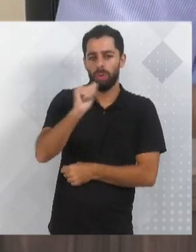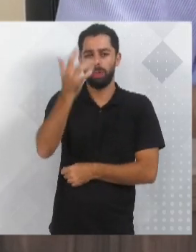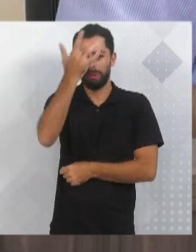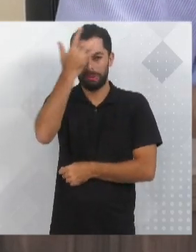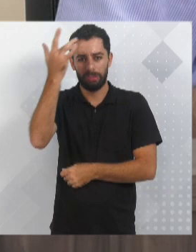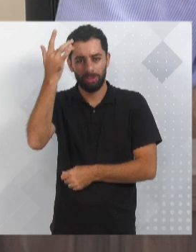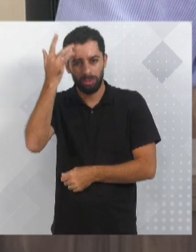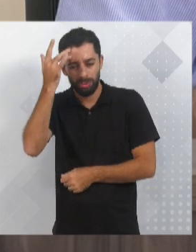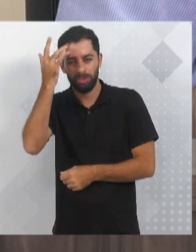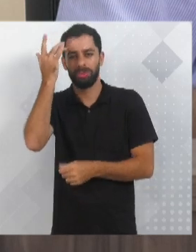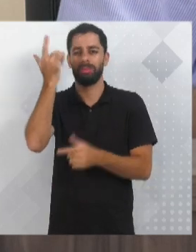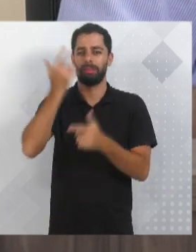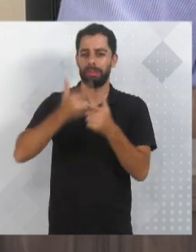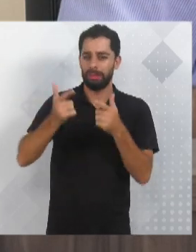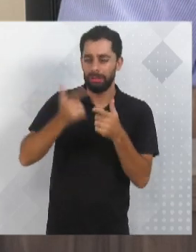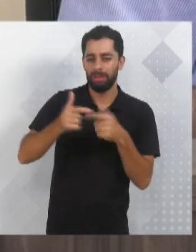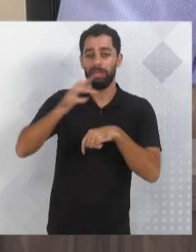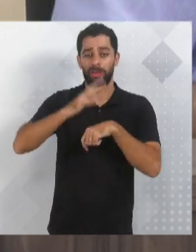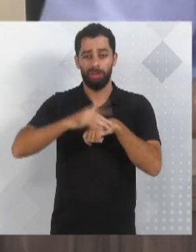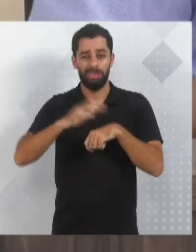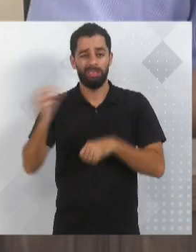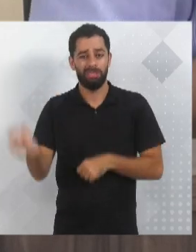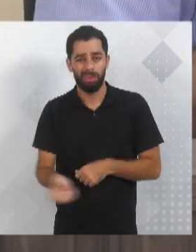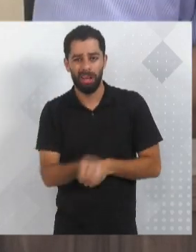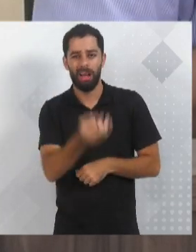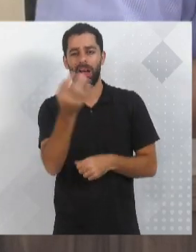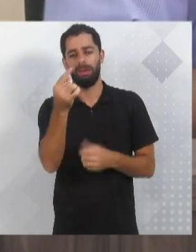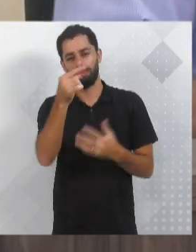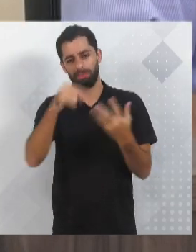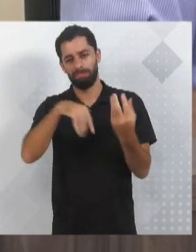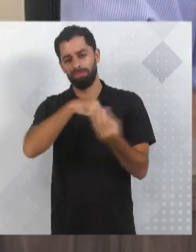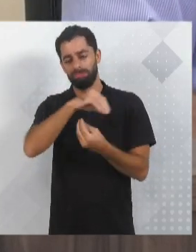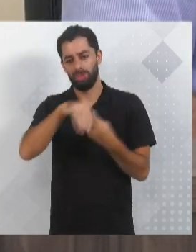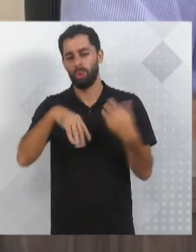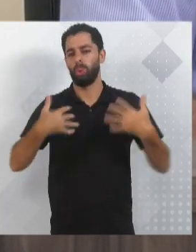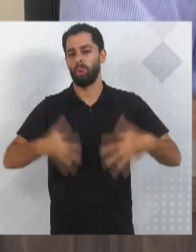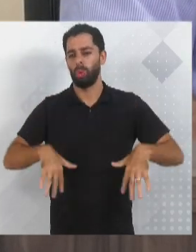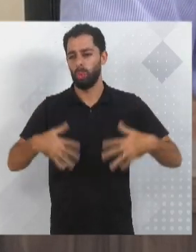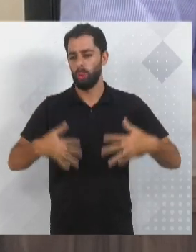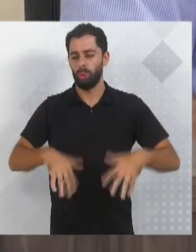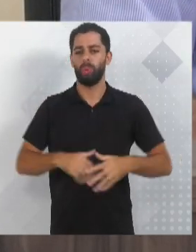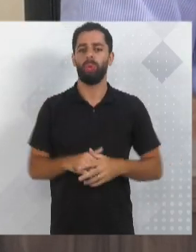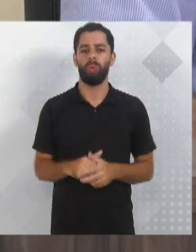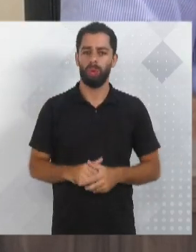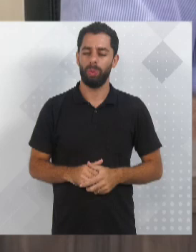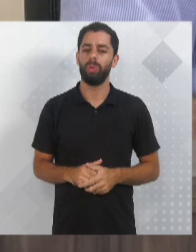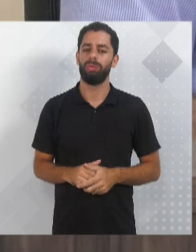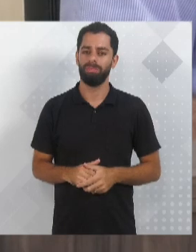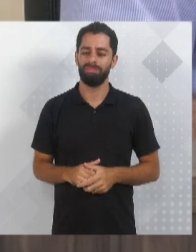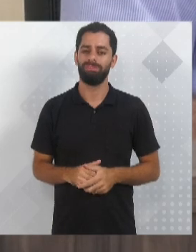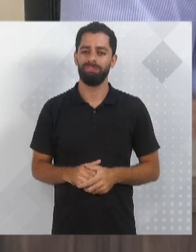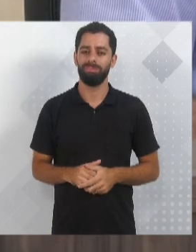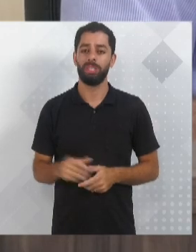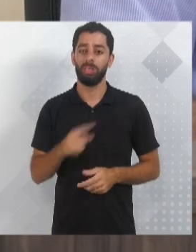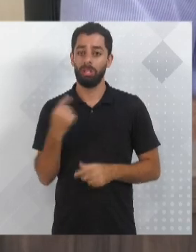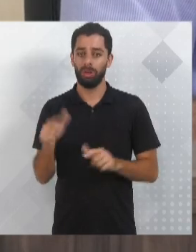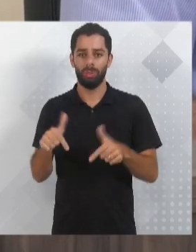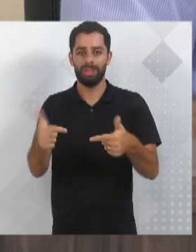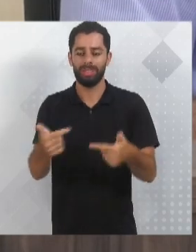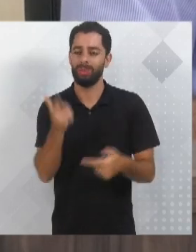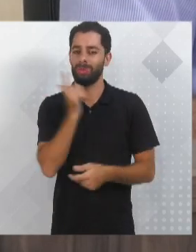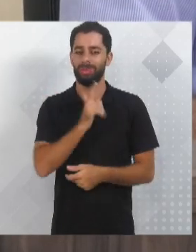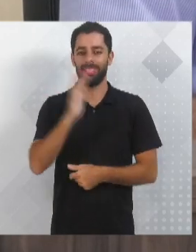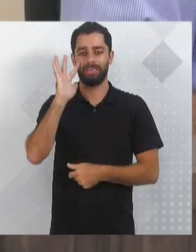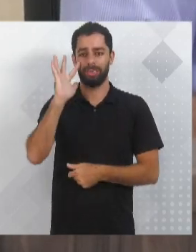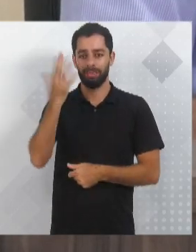e muitas demandas, mas elas que perpassam, às vezes, a nossa atuação. E